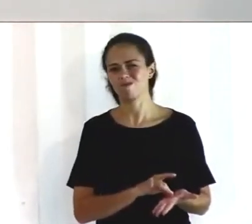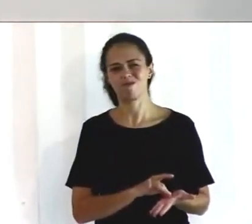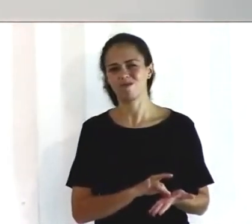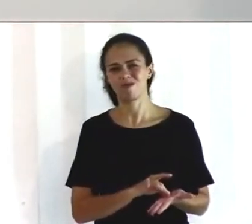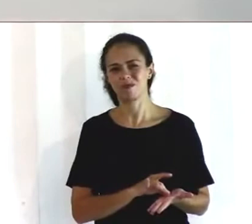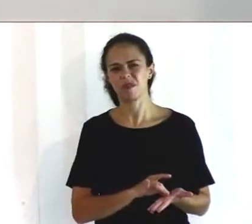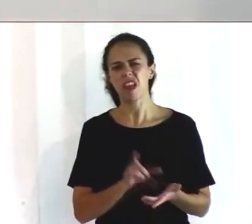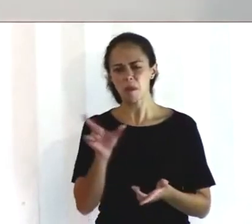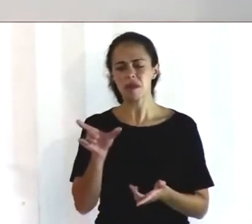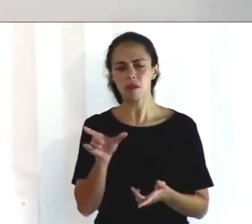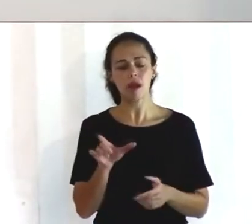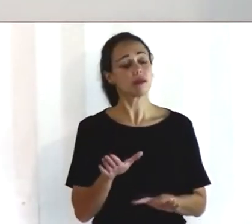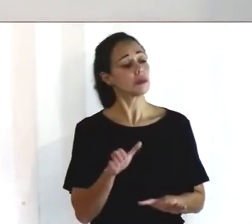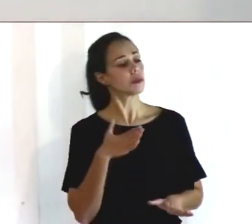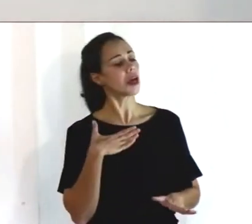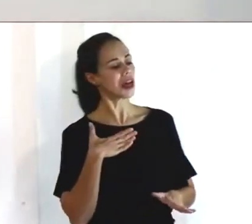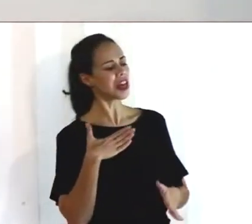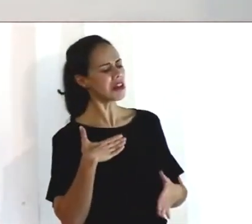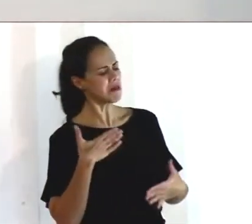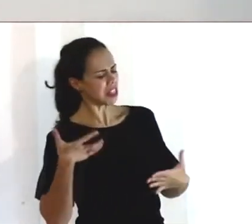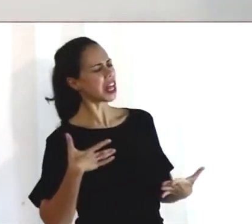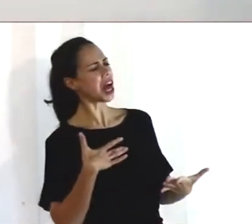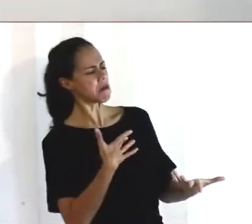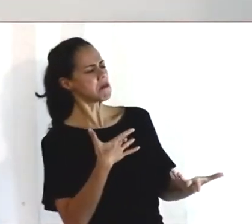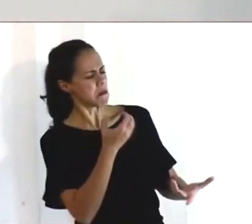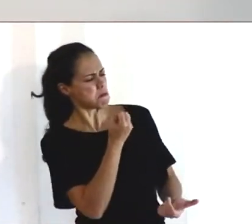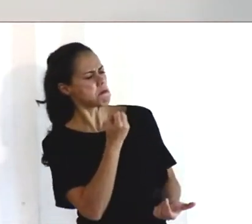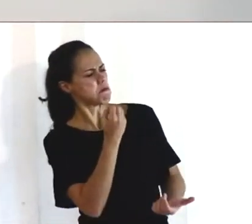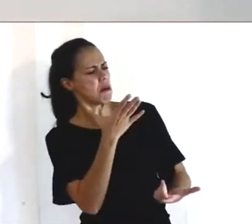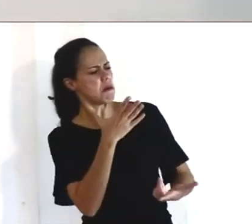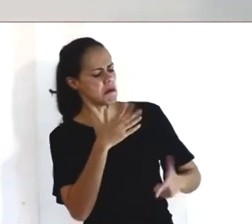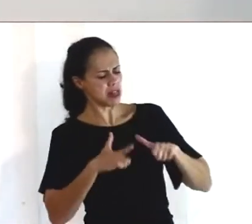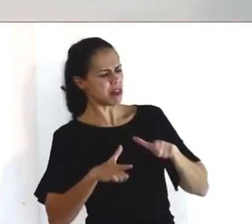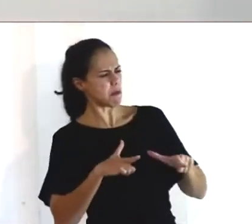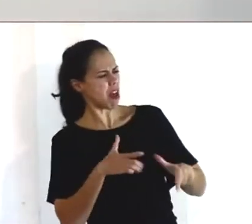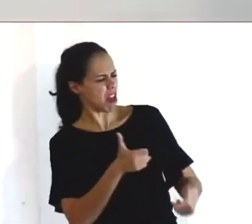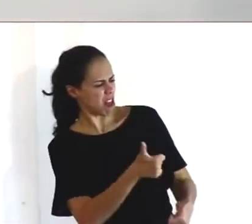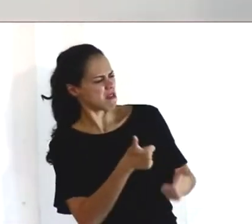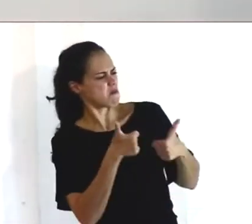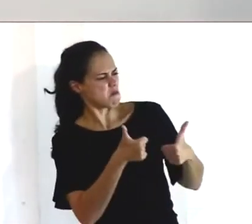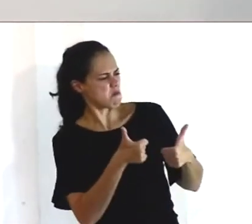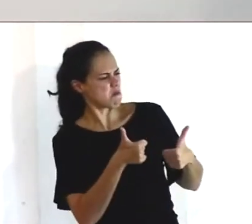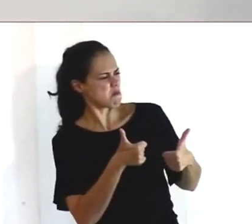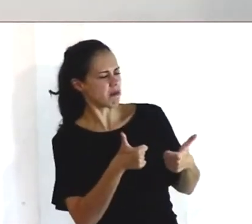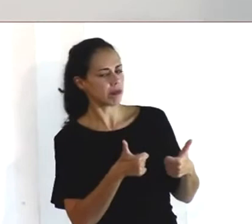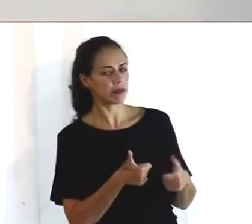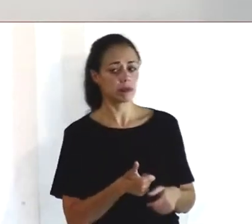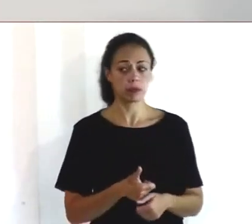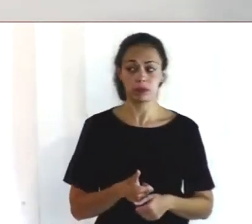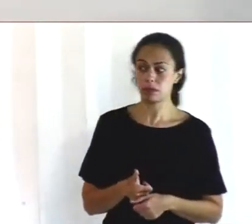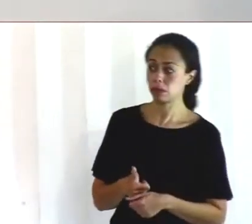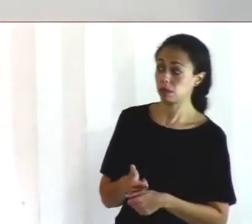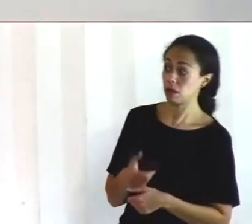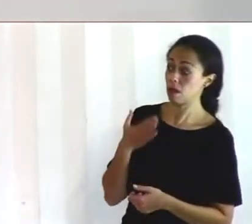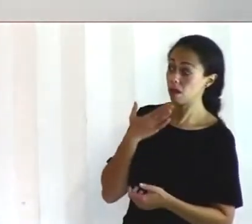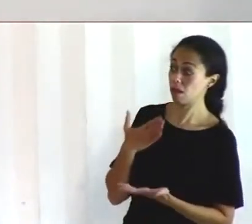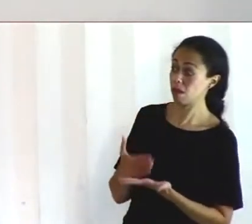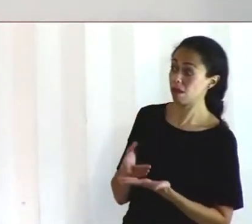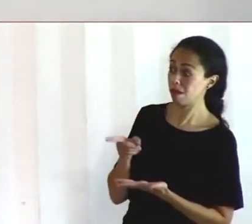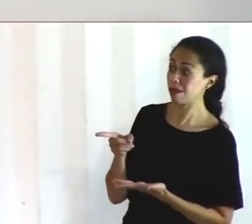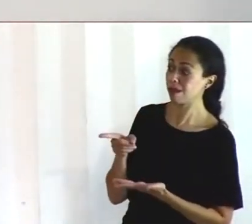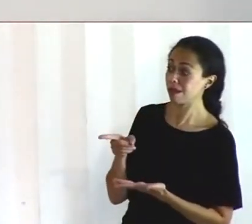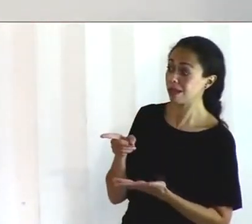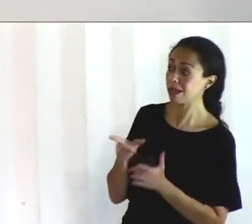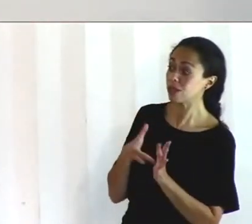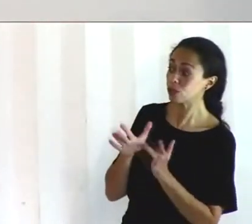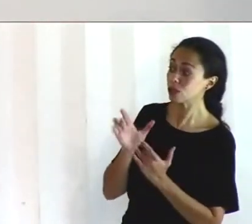é um sucesso. A vitória, a tua vitória, é graças aos teus